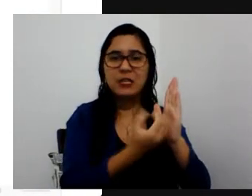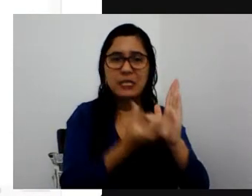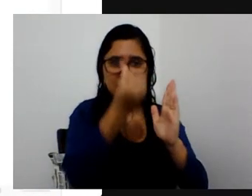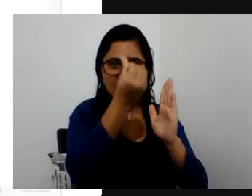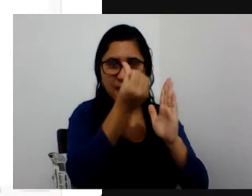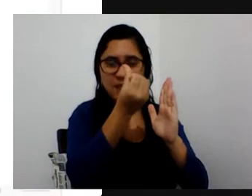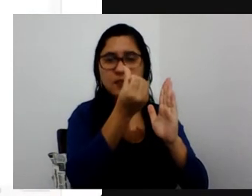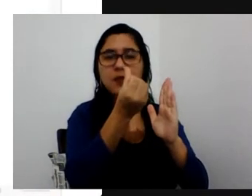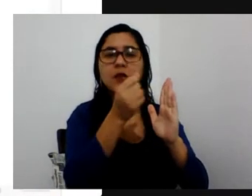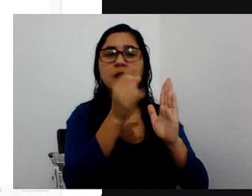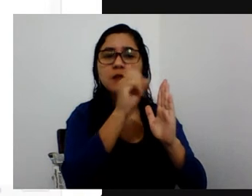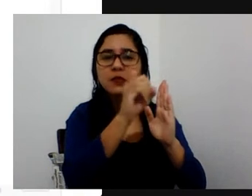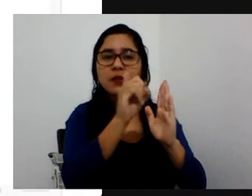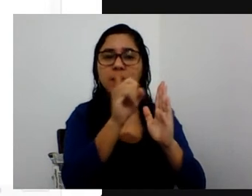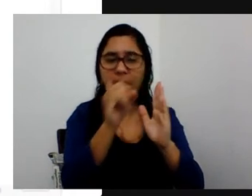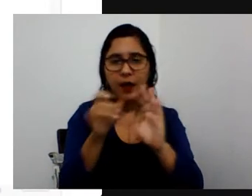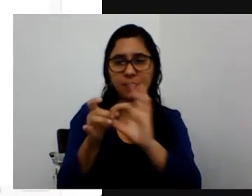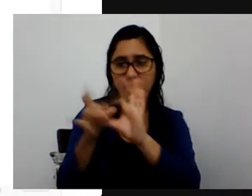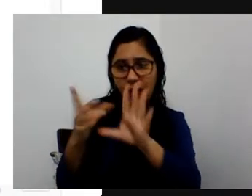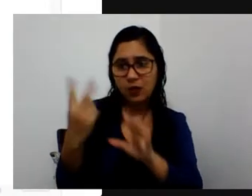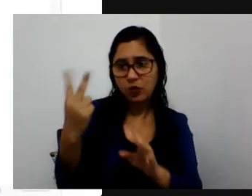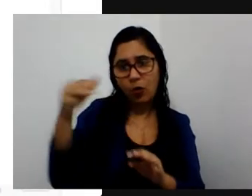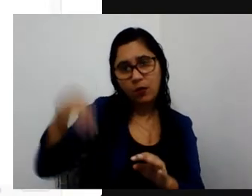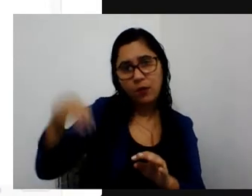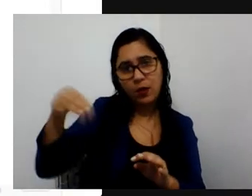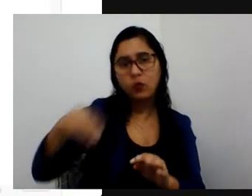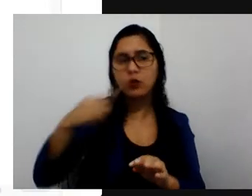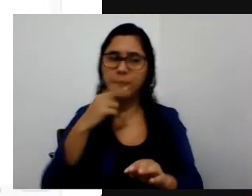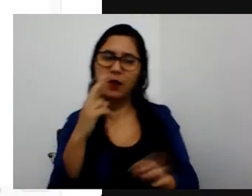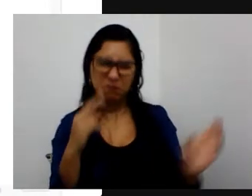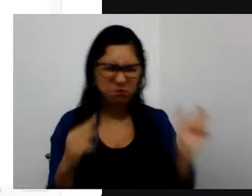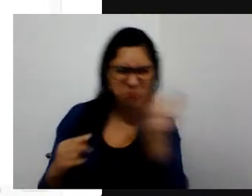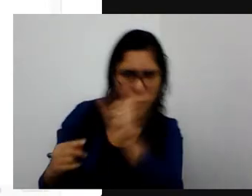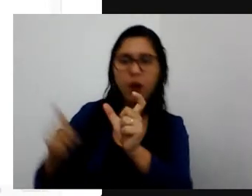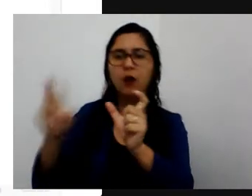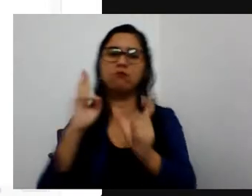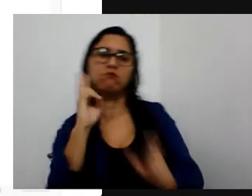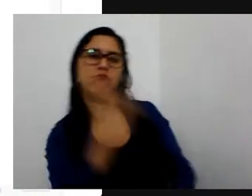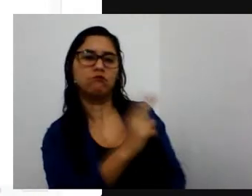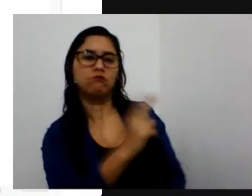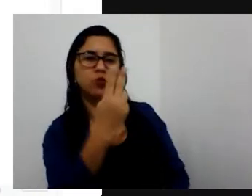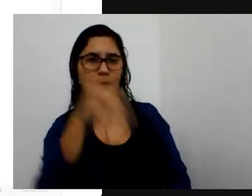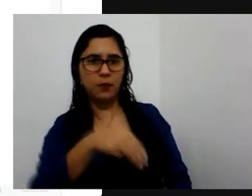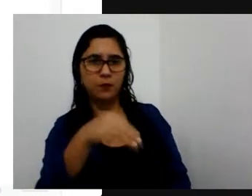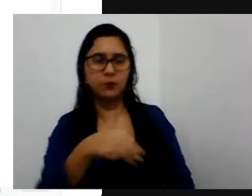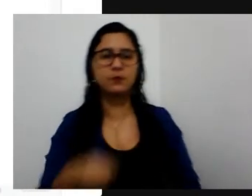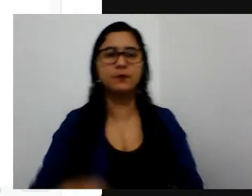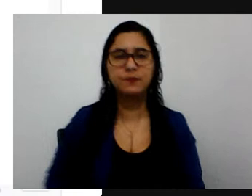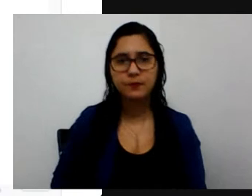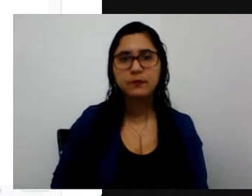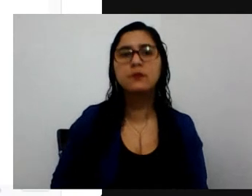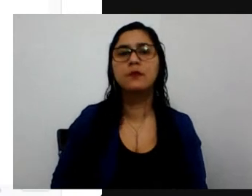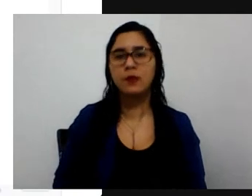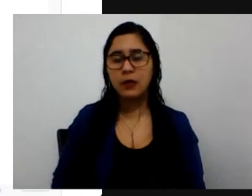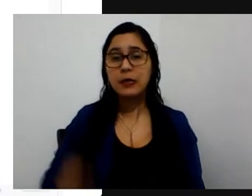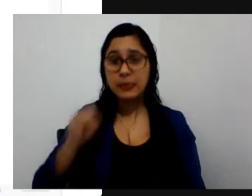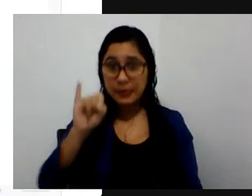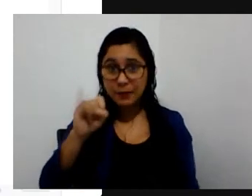será concedido 2 minutos de tempo para a réplica. E aqui eu informo que esse dispositivo sendo